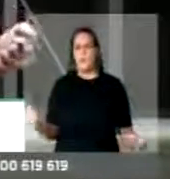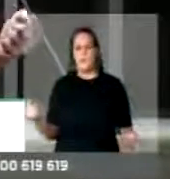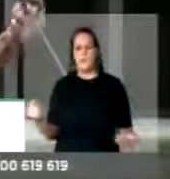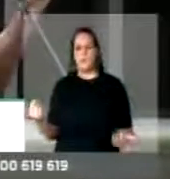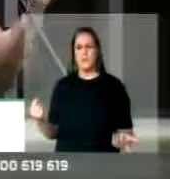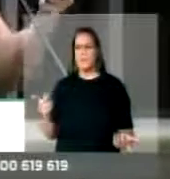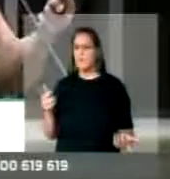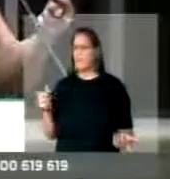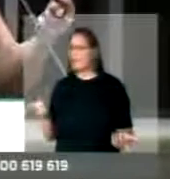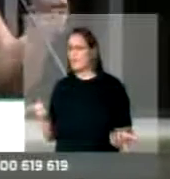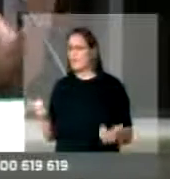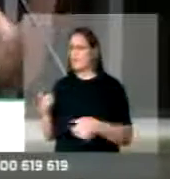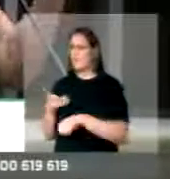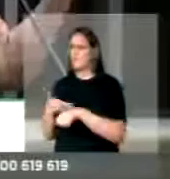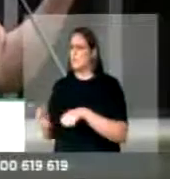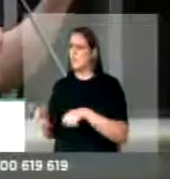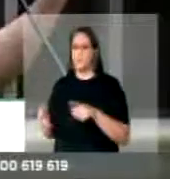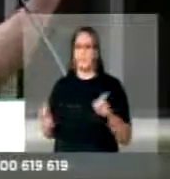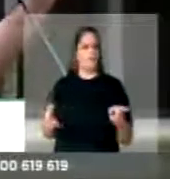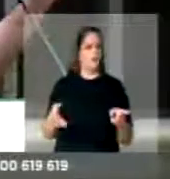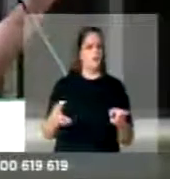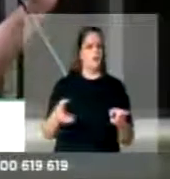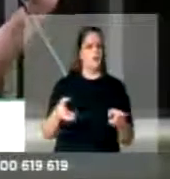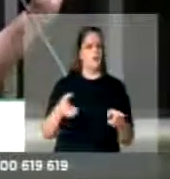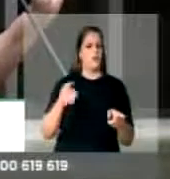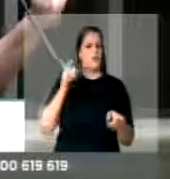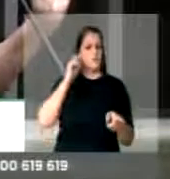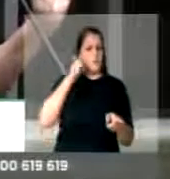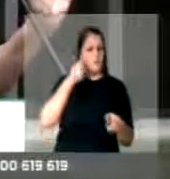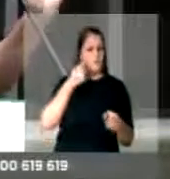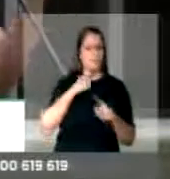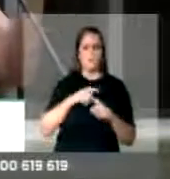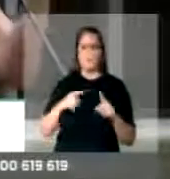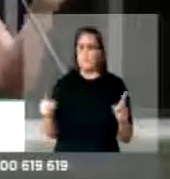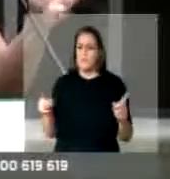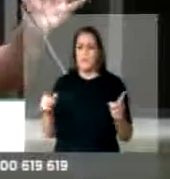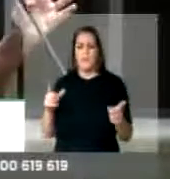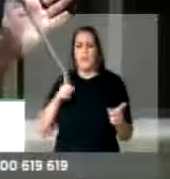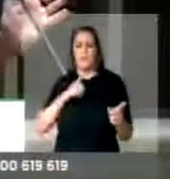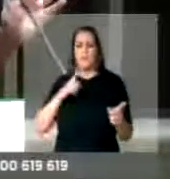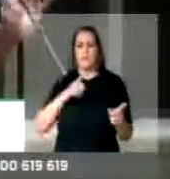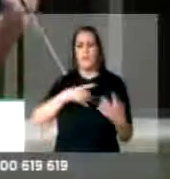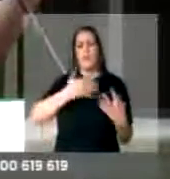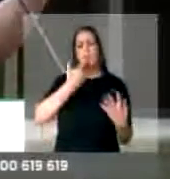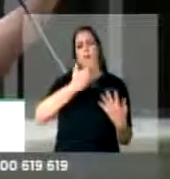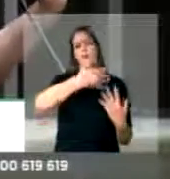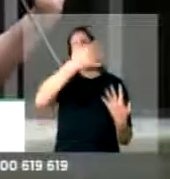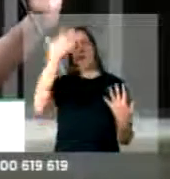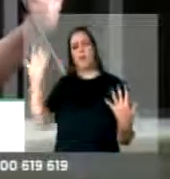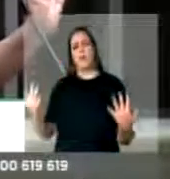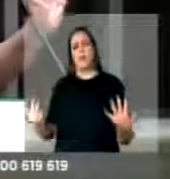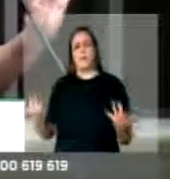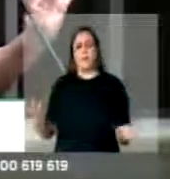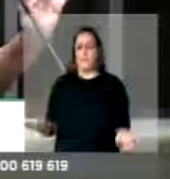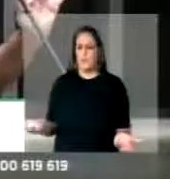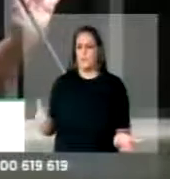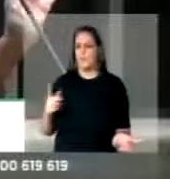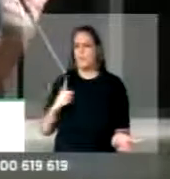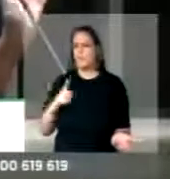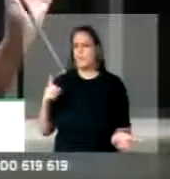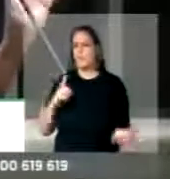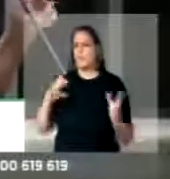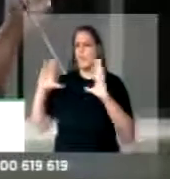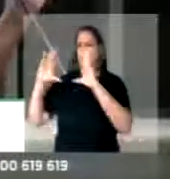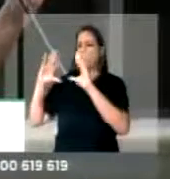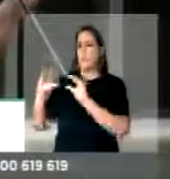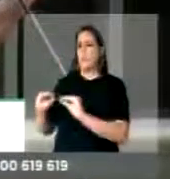o branco e o preto. Mas existe um arco-íris entre o branco e o preto, que tem a noite e o dia, mas também tem um anoitecer, o entardecer,